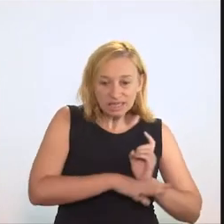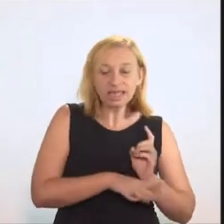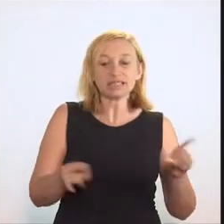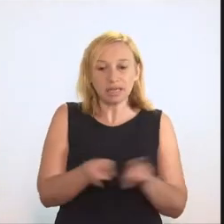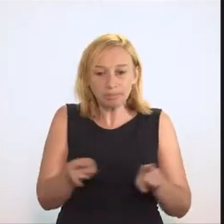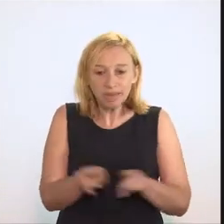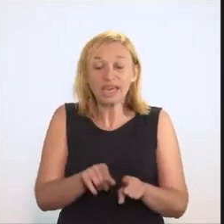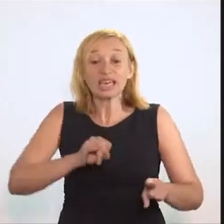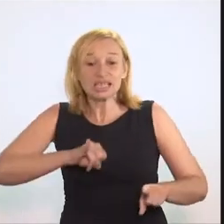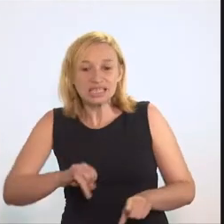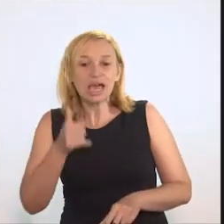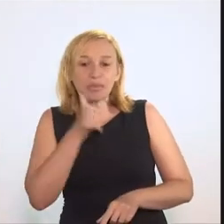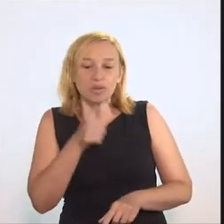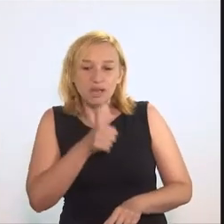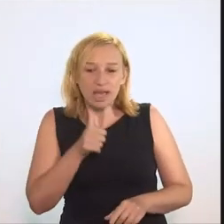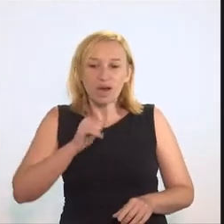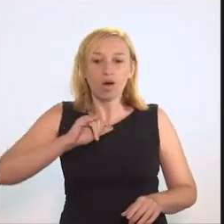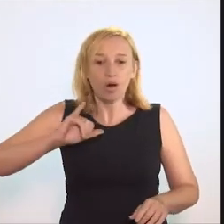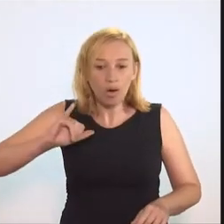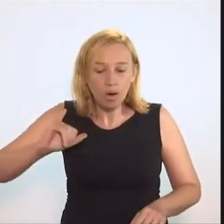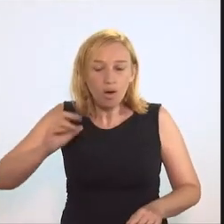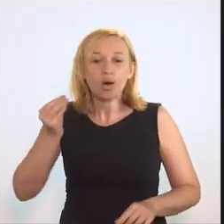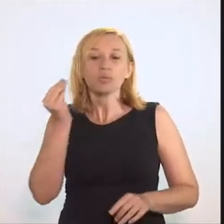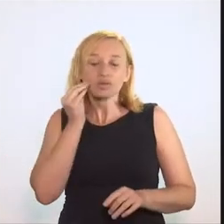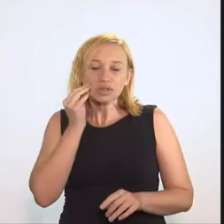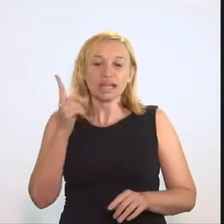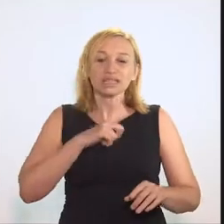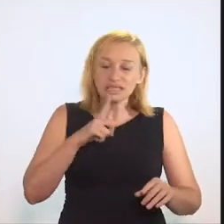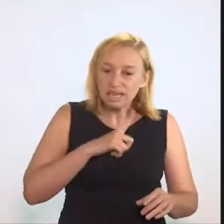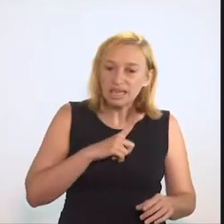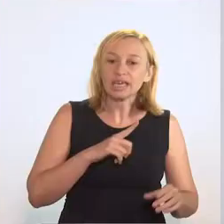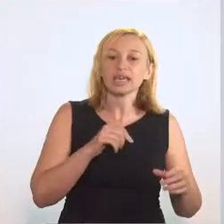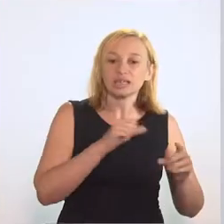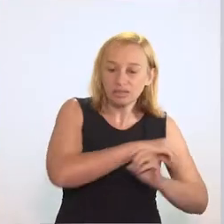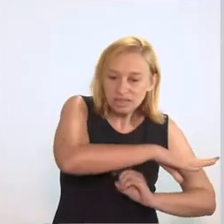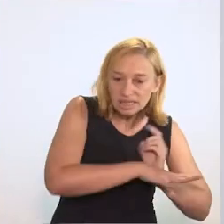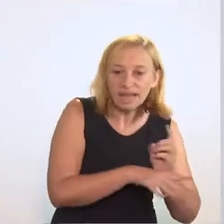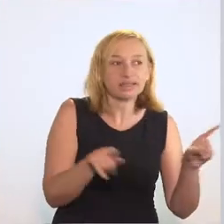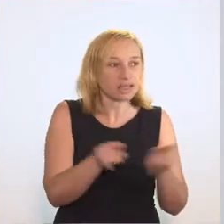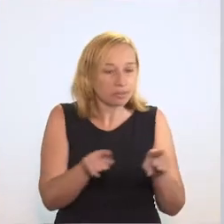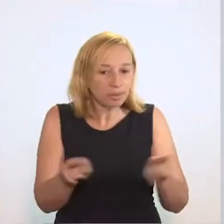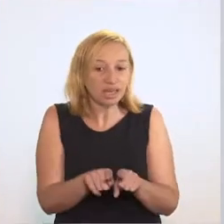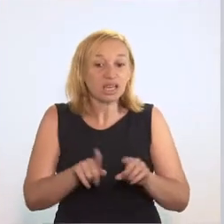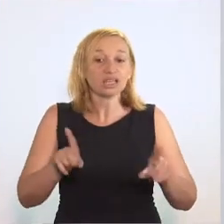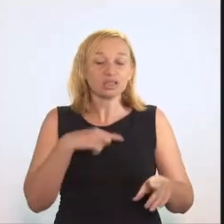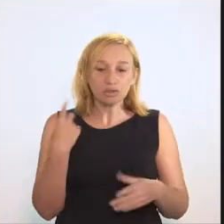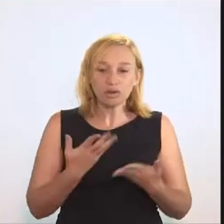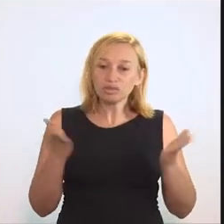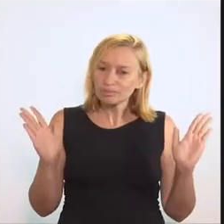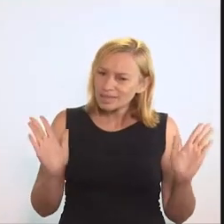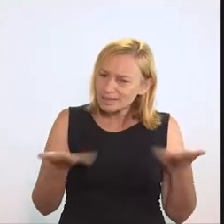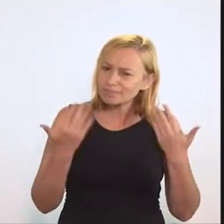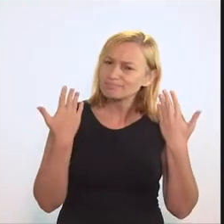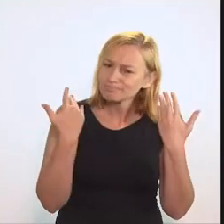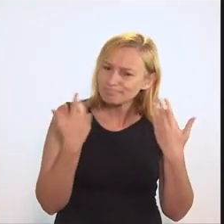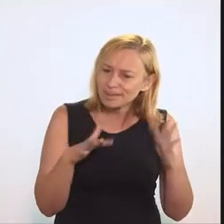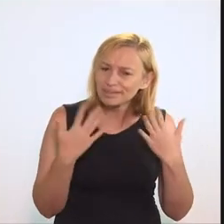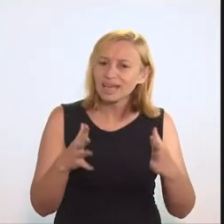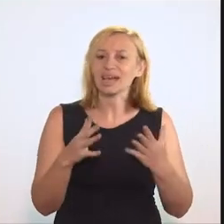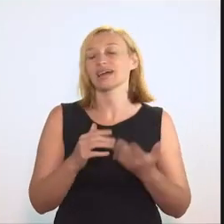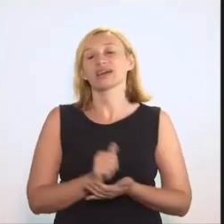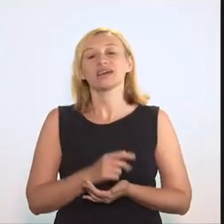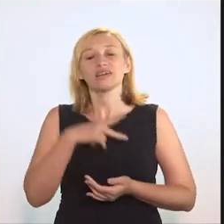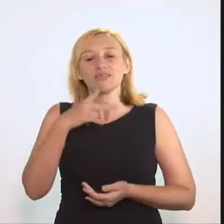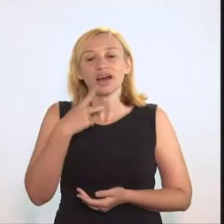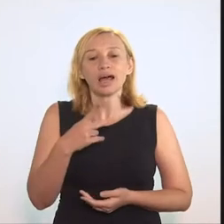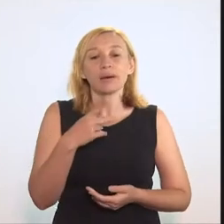têm oportunidade, a sociedade inteira passa a ter oportunidades. Então, assim, vamos elogiar, vamos ser sustento mesmo umas para as outras. Então, isso é o que